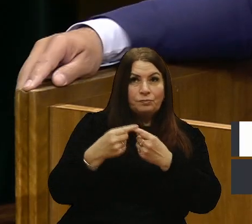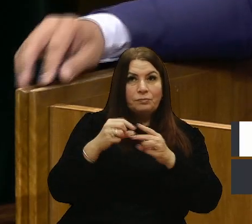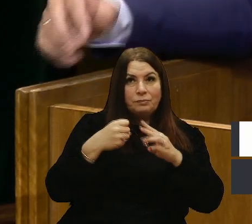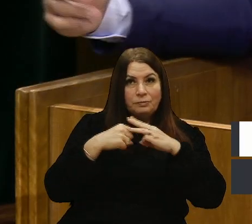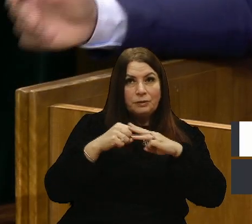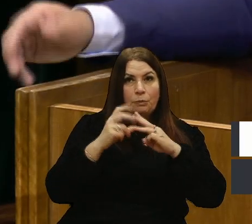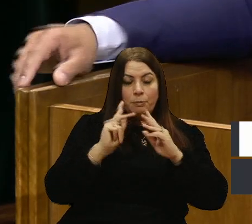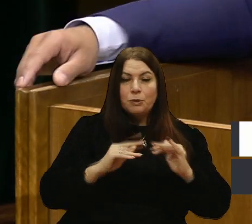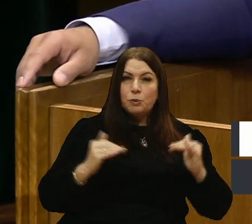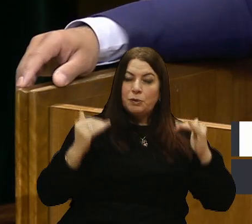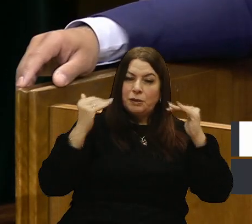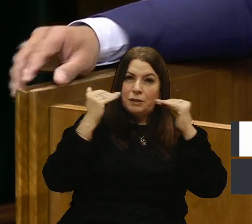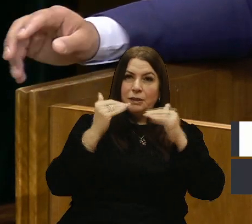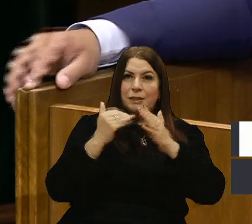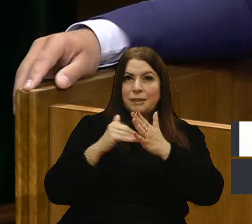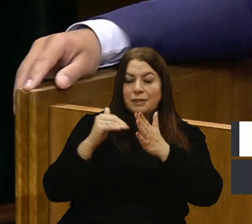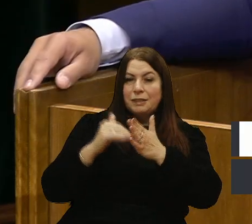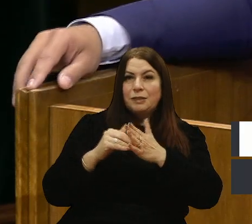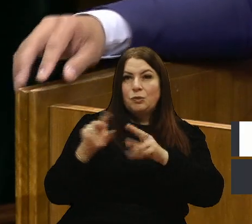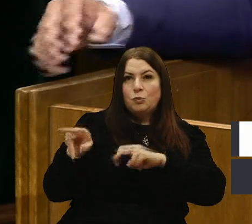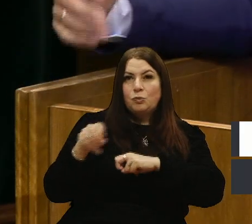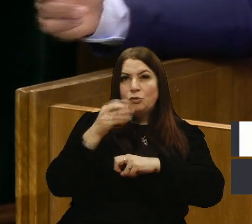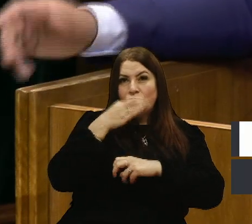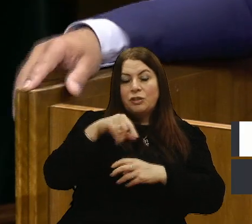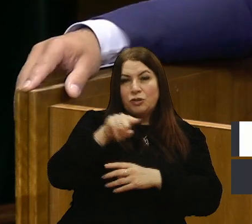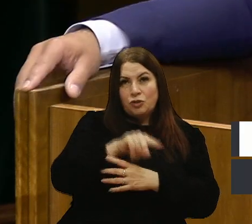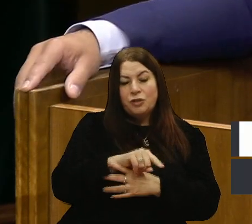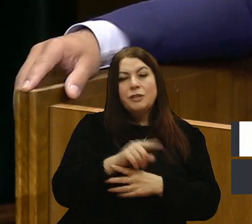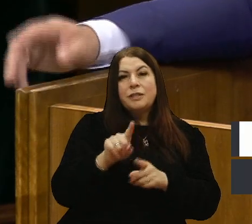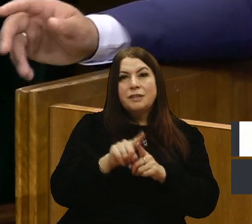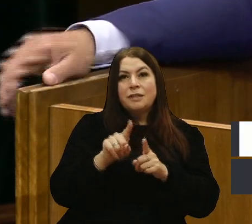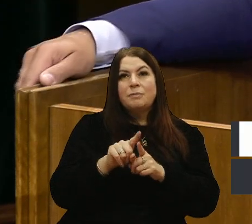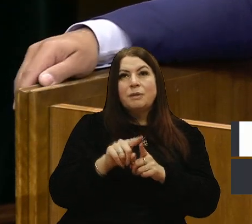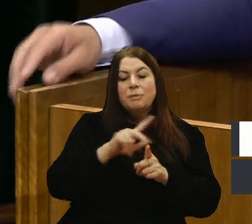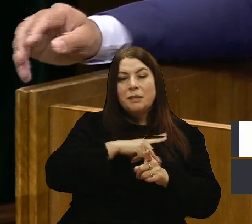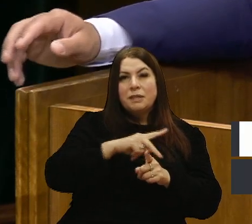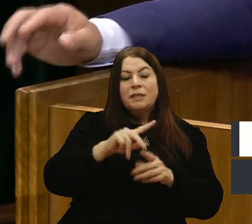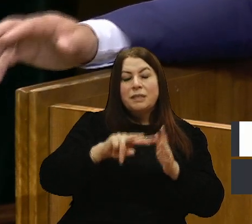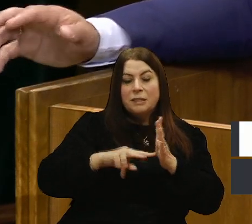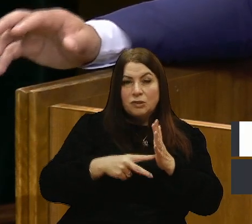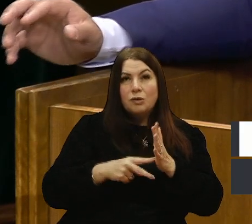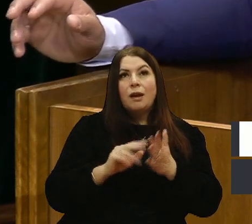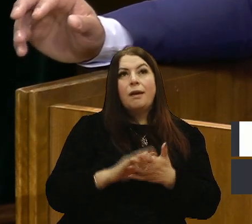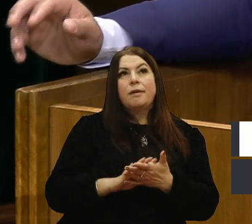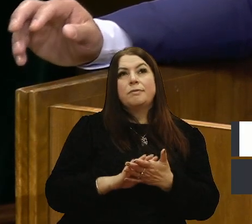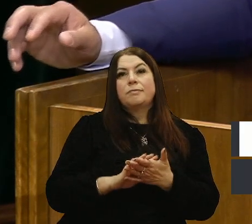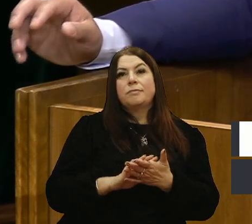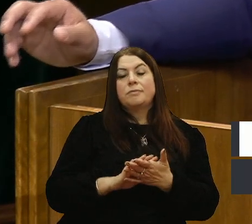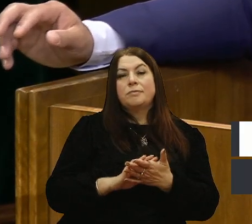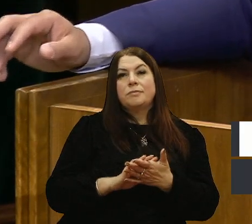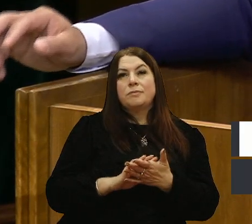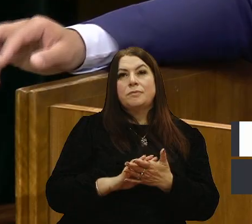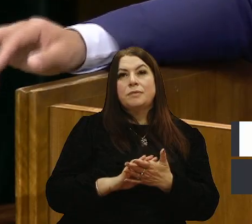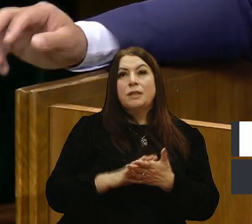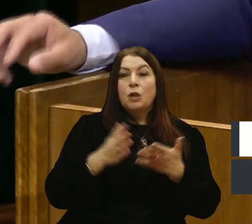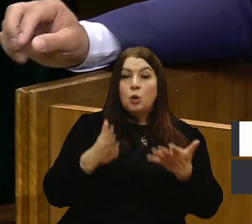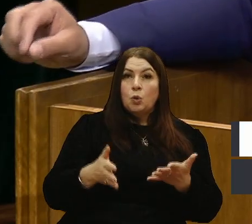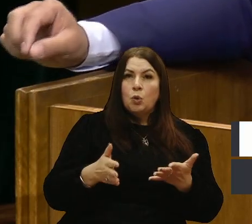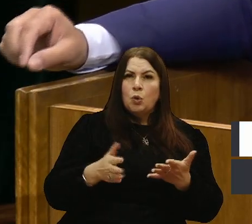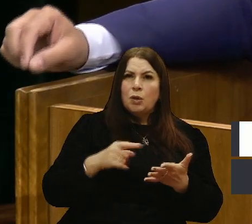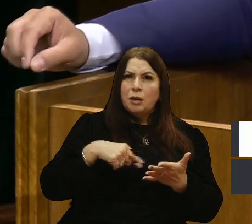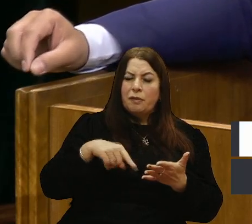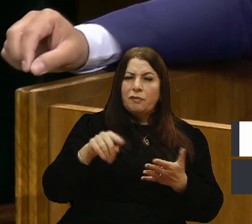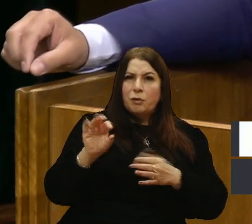muitas autoridades, tinha o secretário de Agricultura de Caxias do Sul, tinha o presidente do sindicato, enfim, e agora